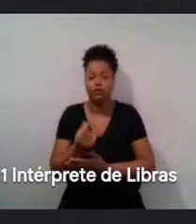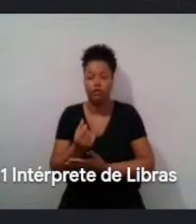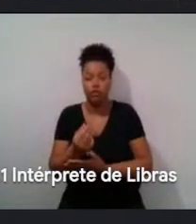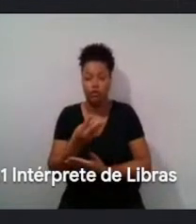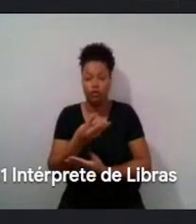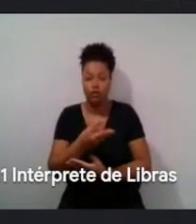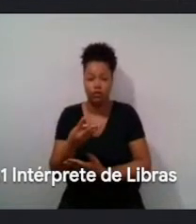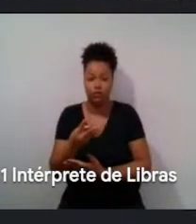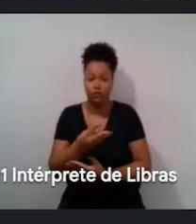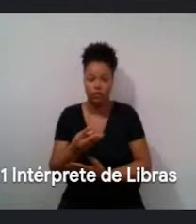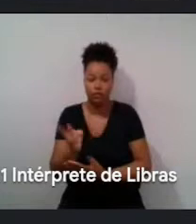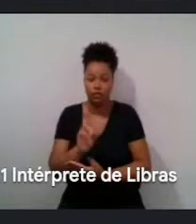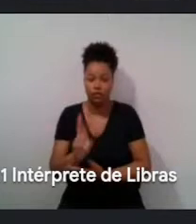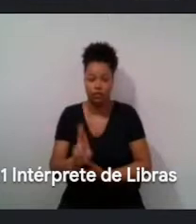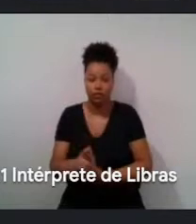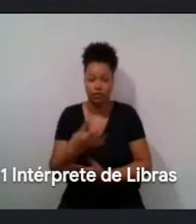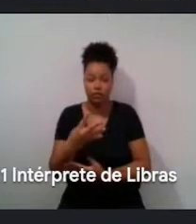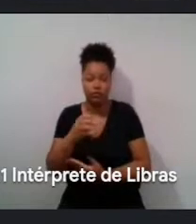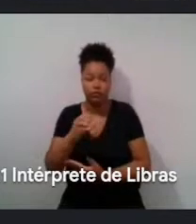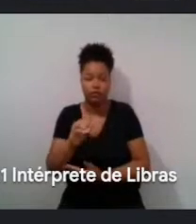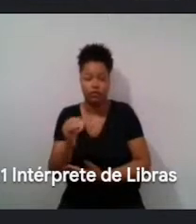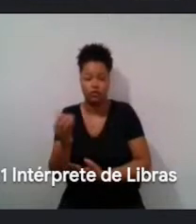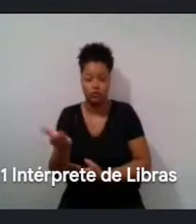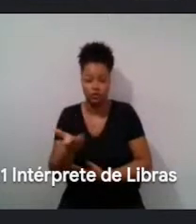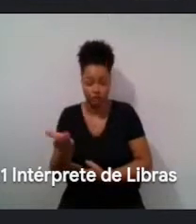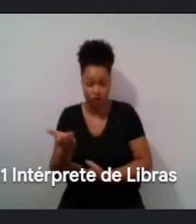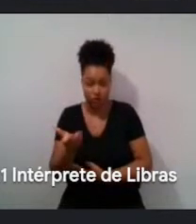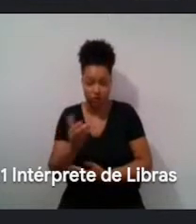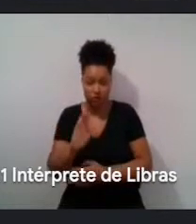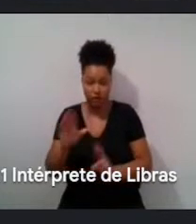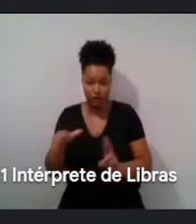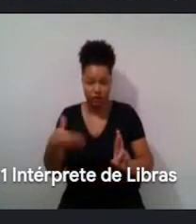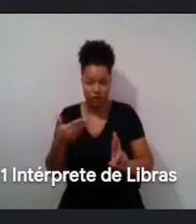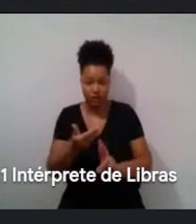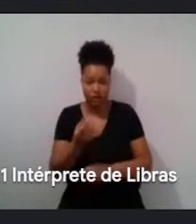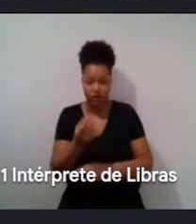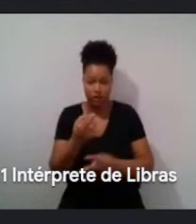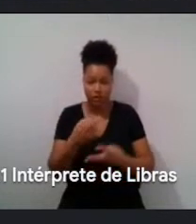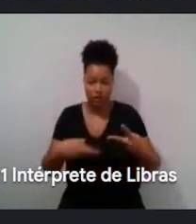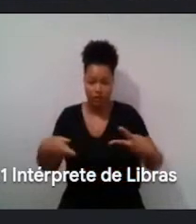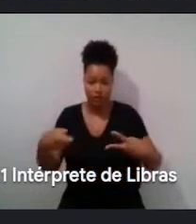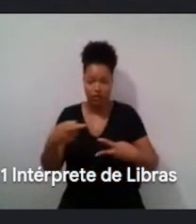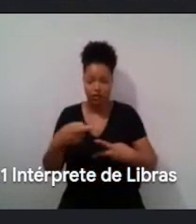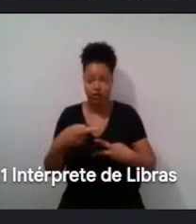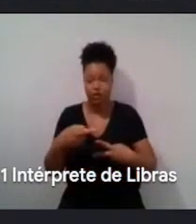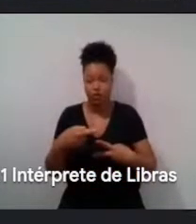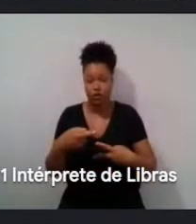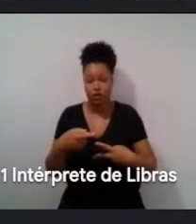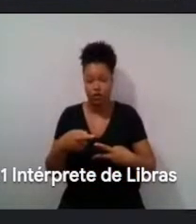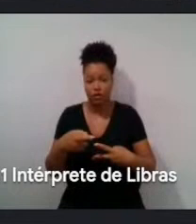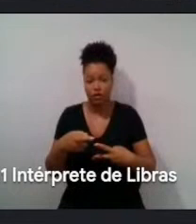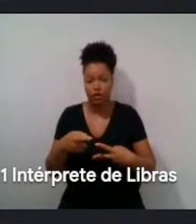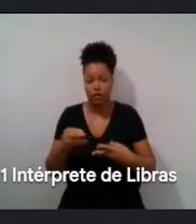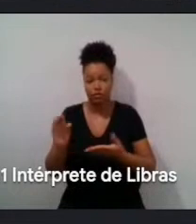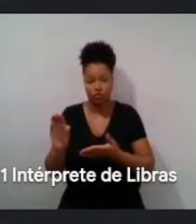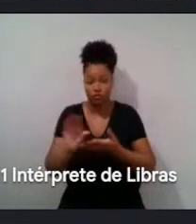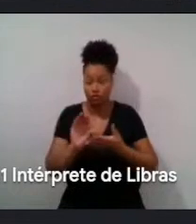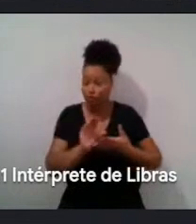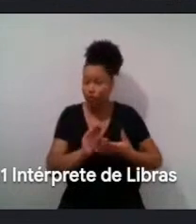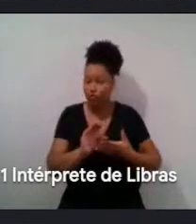R$ 33,40 referente a recursos de origem não